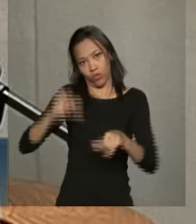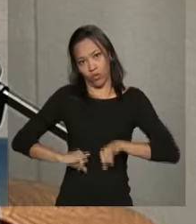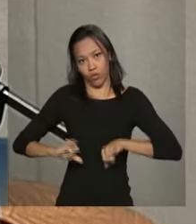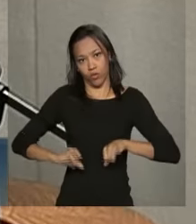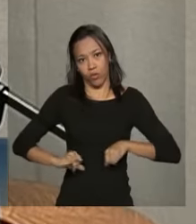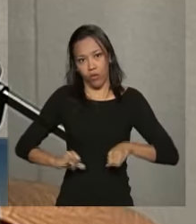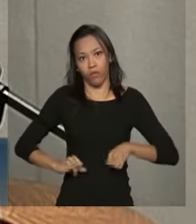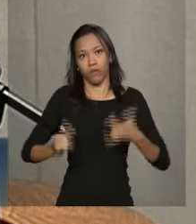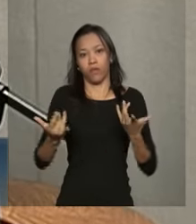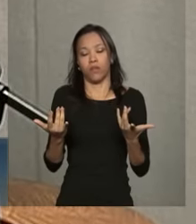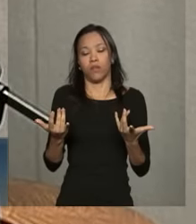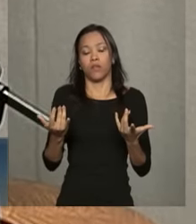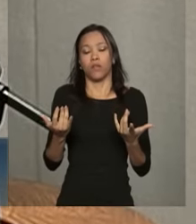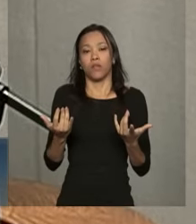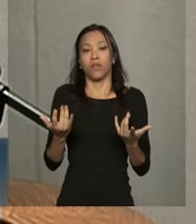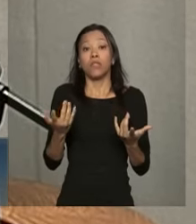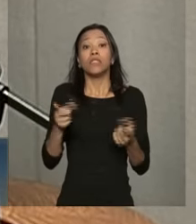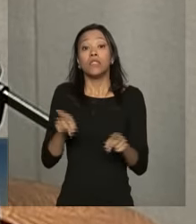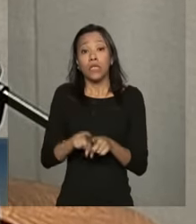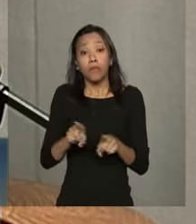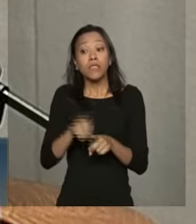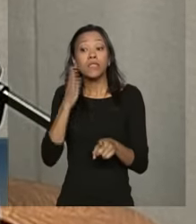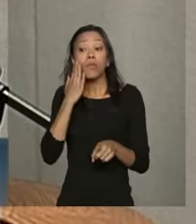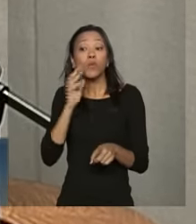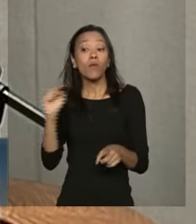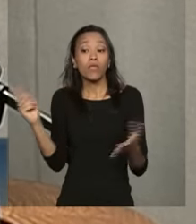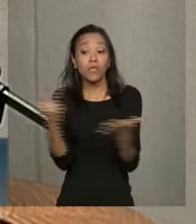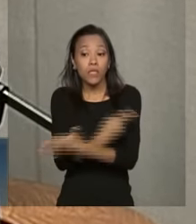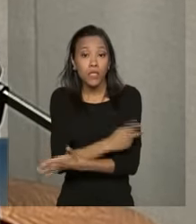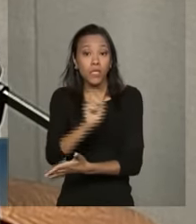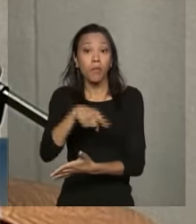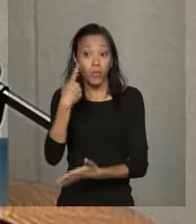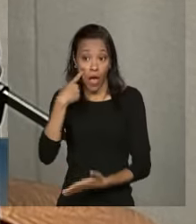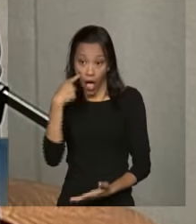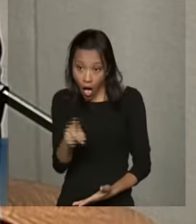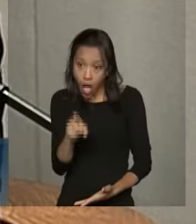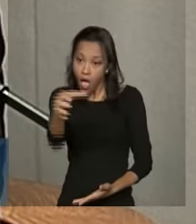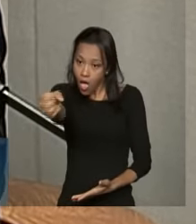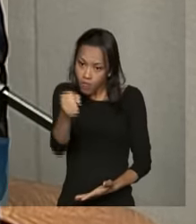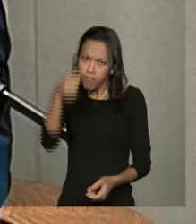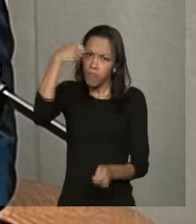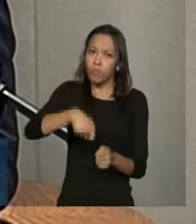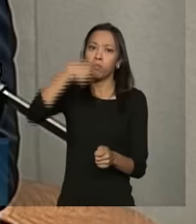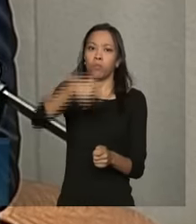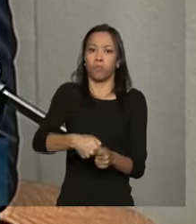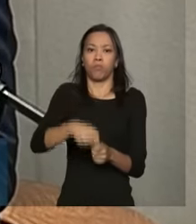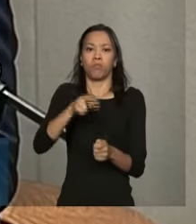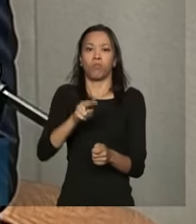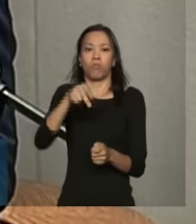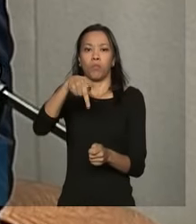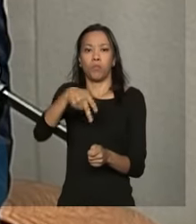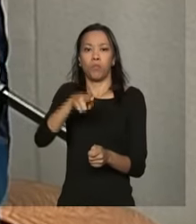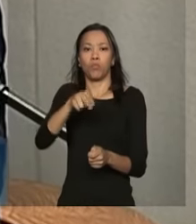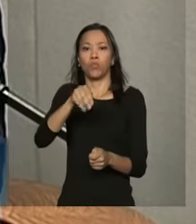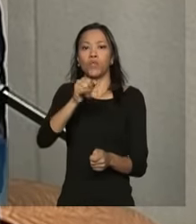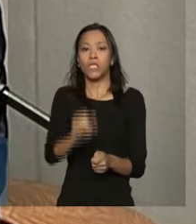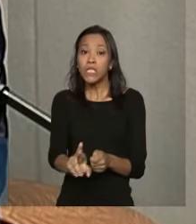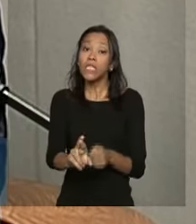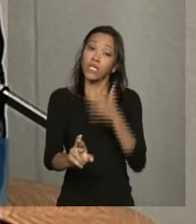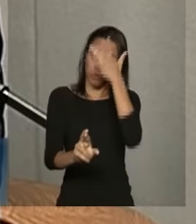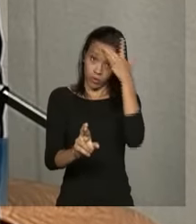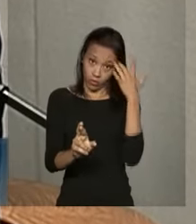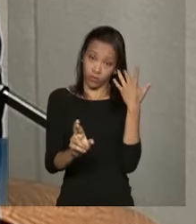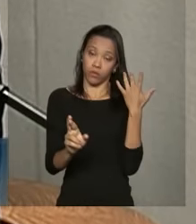de apuração e punição de eh criminosos passando